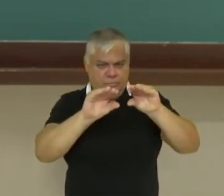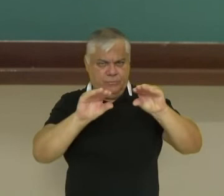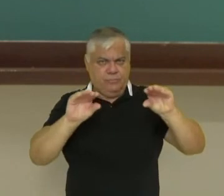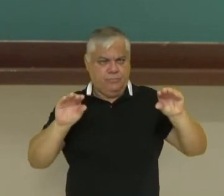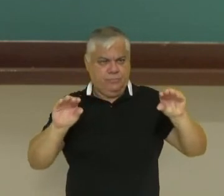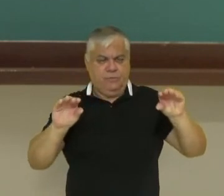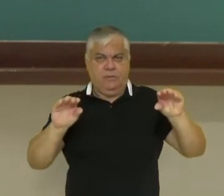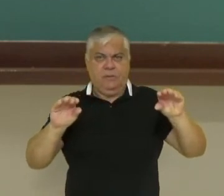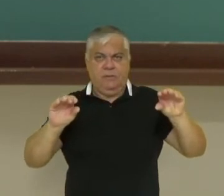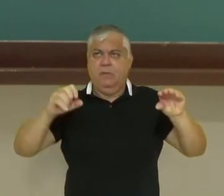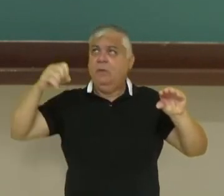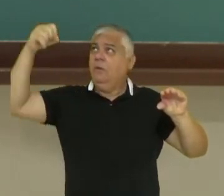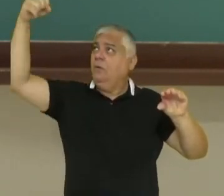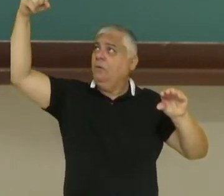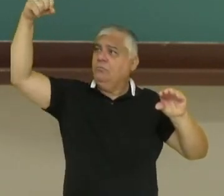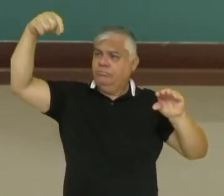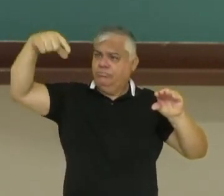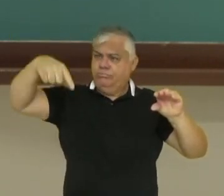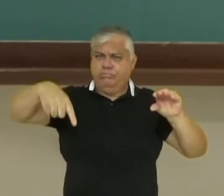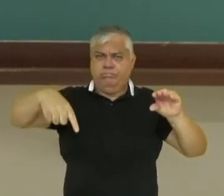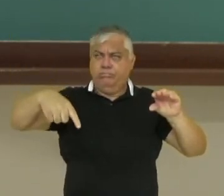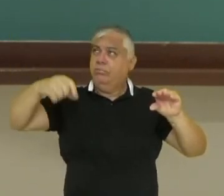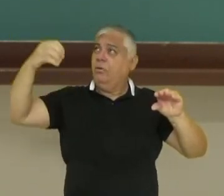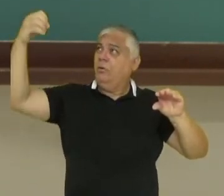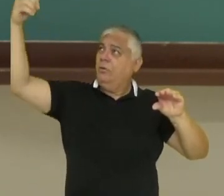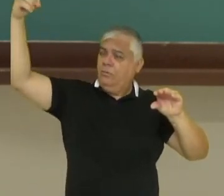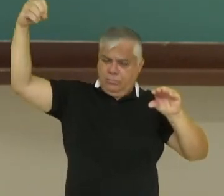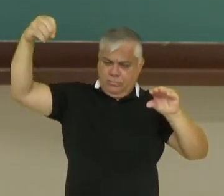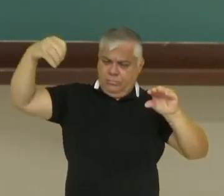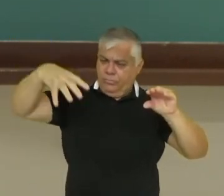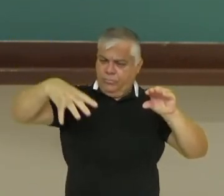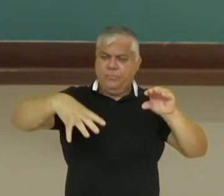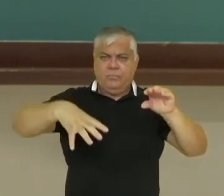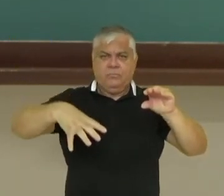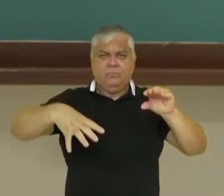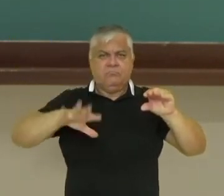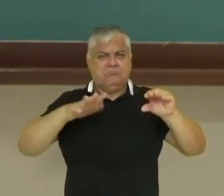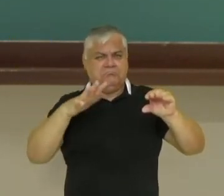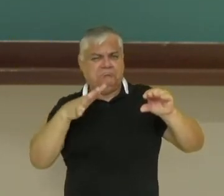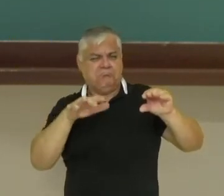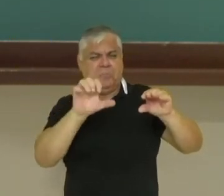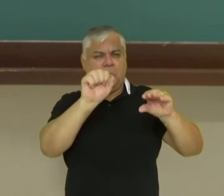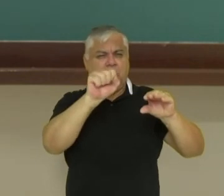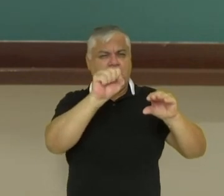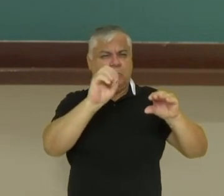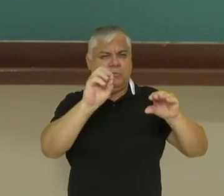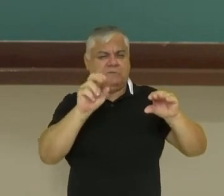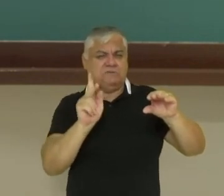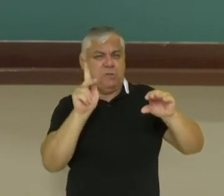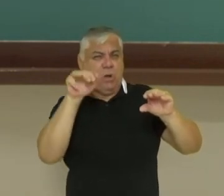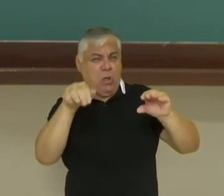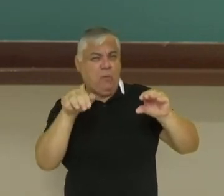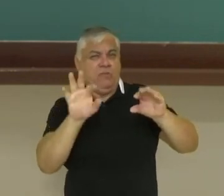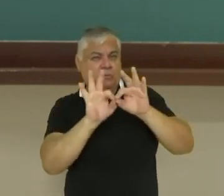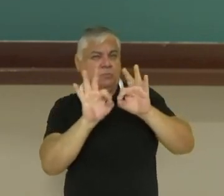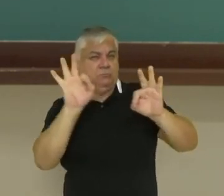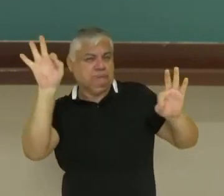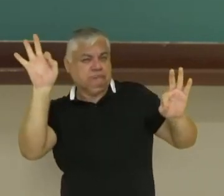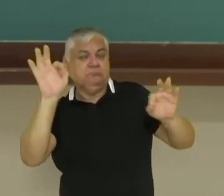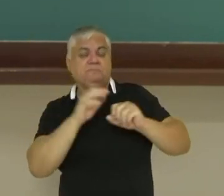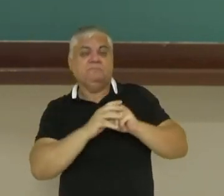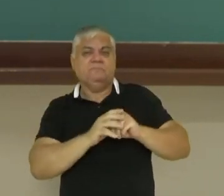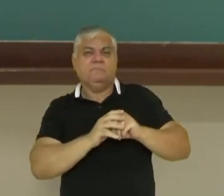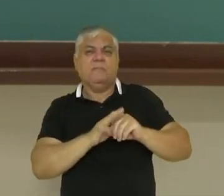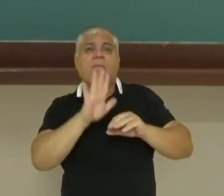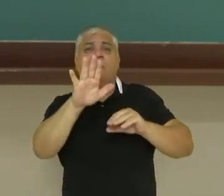2 cidades distantes ali, dava em torno de 800 quilômetros, pelo que eu não estou errado aqui na distância entre elas. Mas era